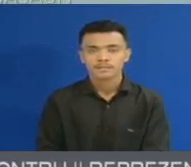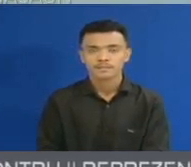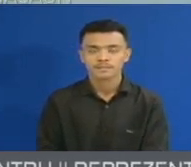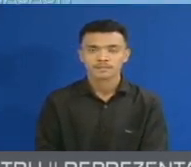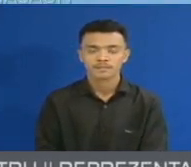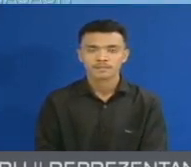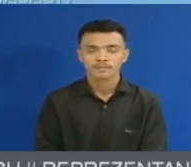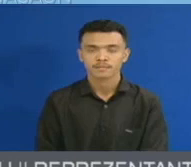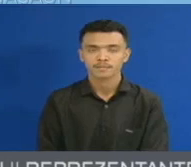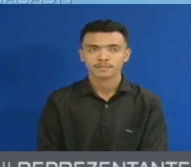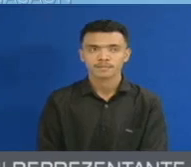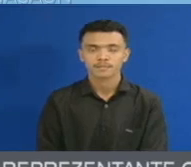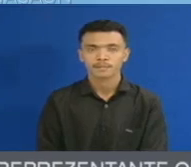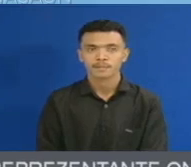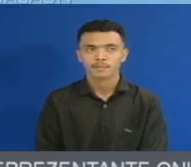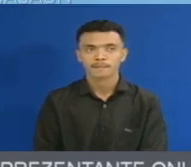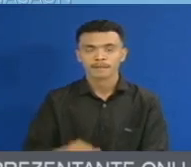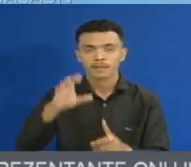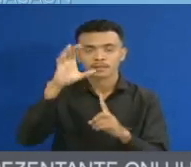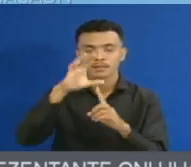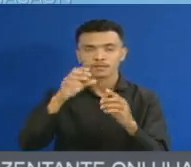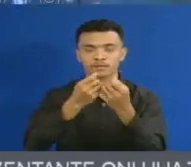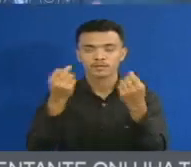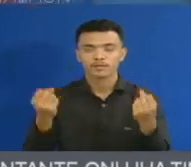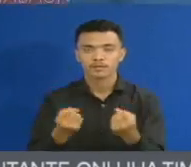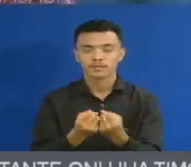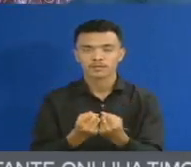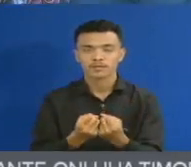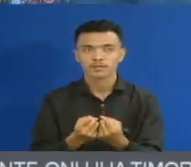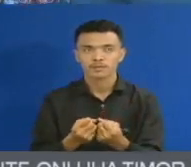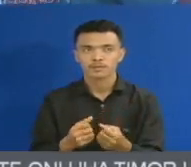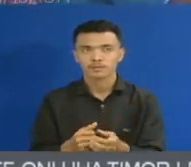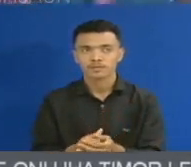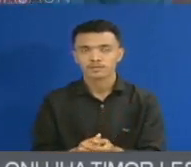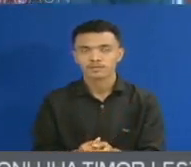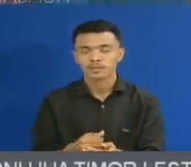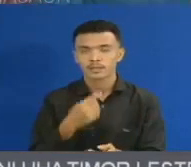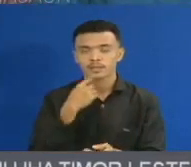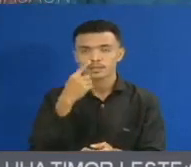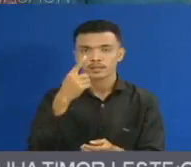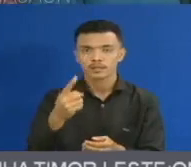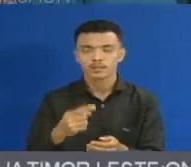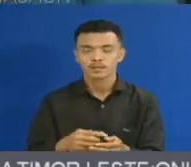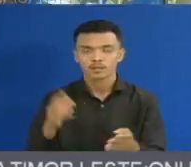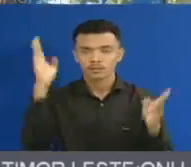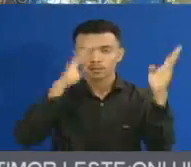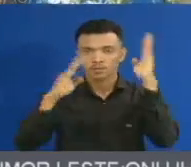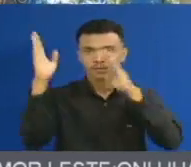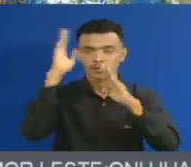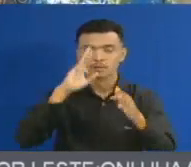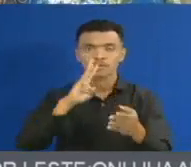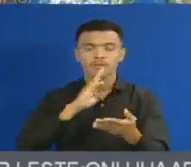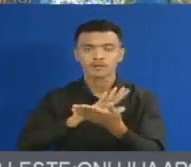sanyo. Sorin seluk sefi suku metiaut Mateus Inacio da Costa reconhece problema bemos